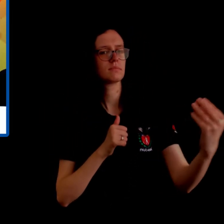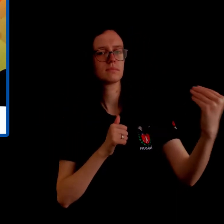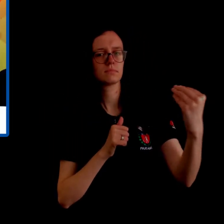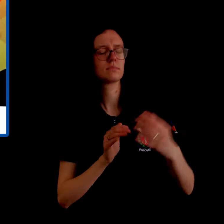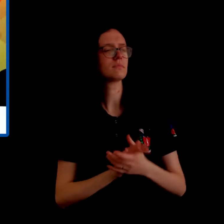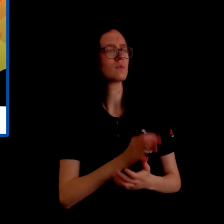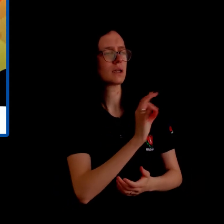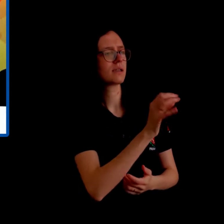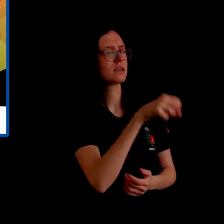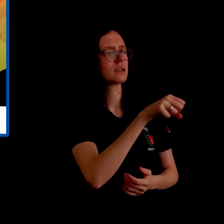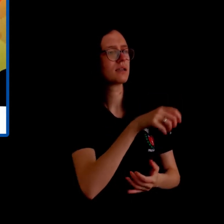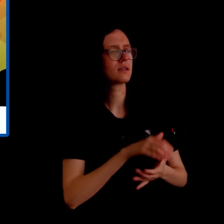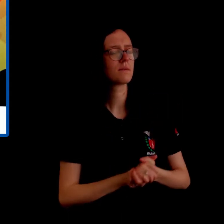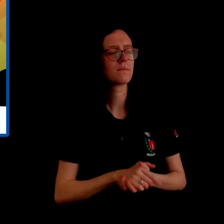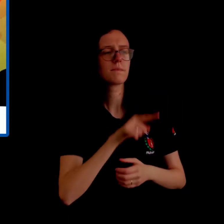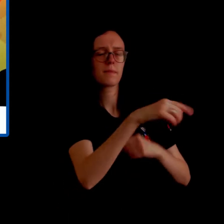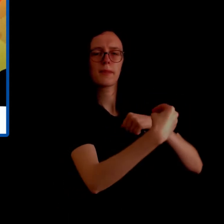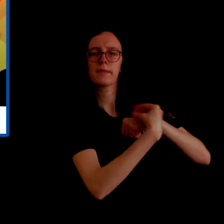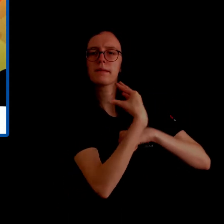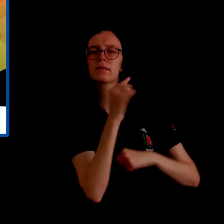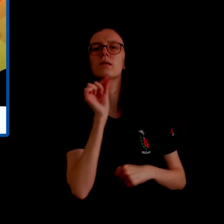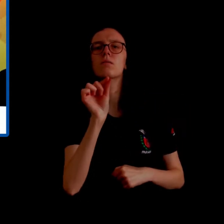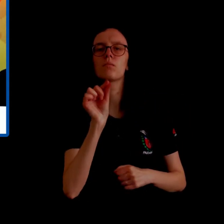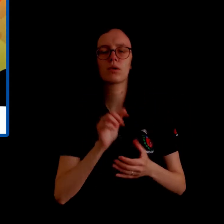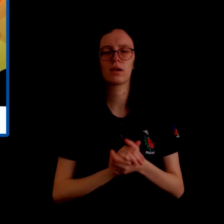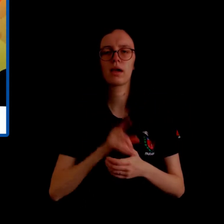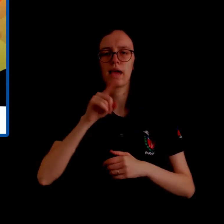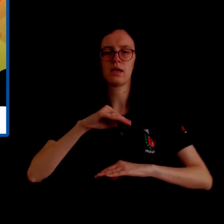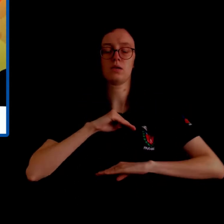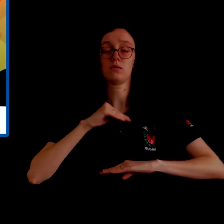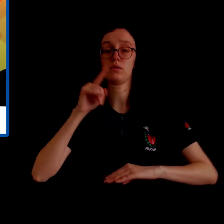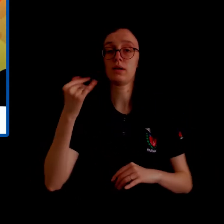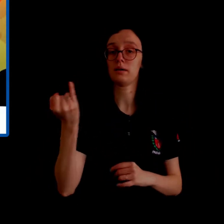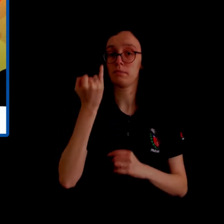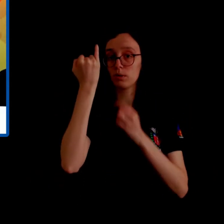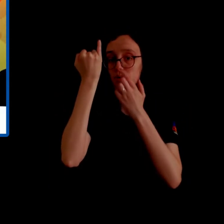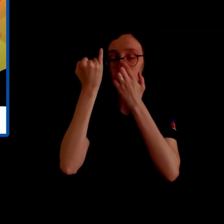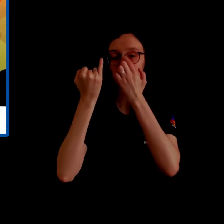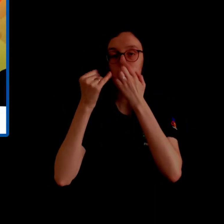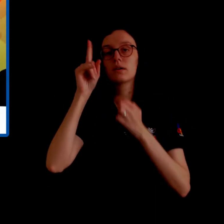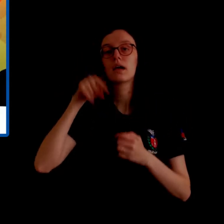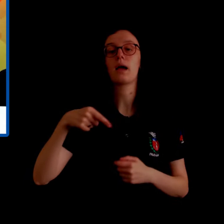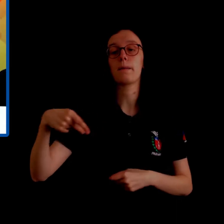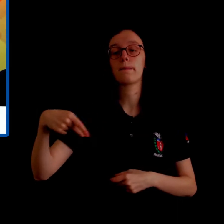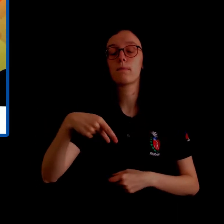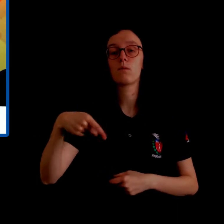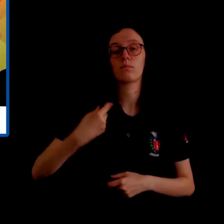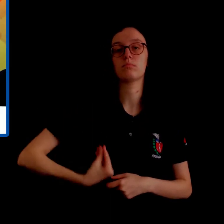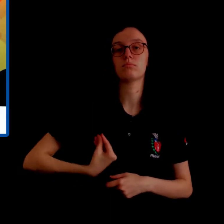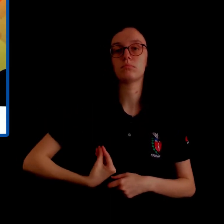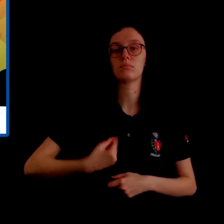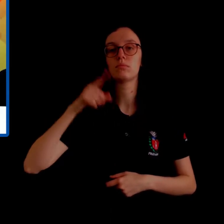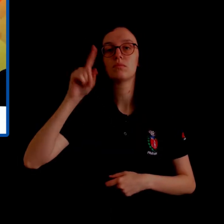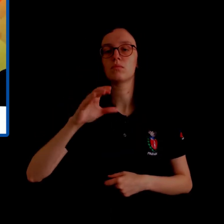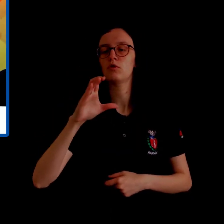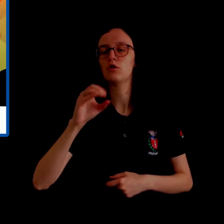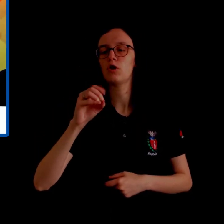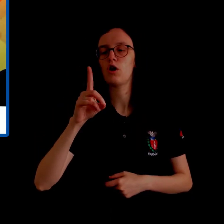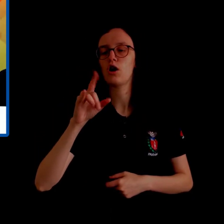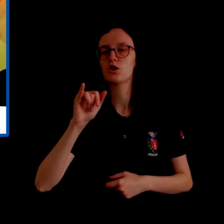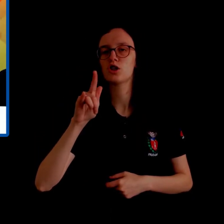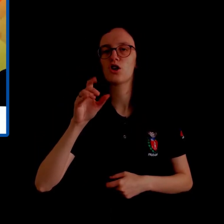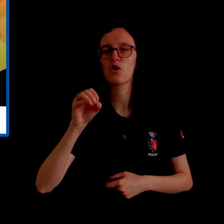Sim. A Eliana me passou aqui uma situação importante, que são os professores que estão mandando o código das turmas,